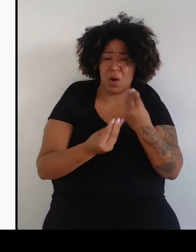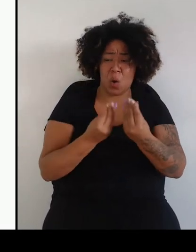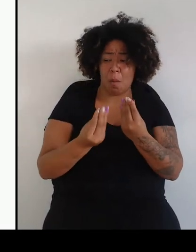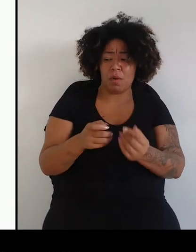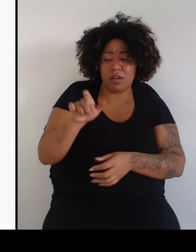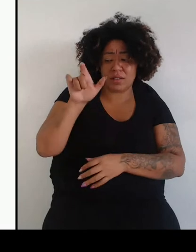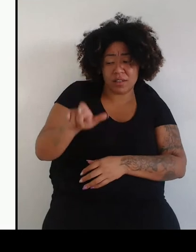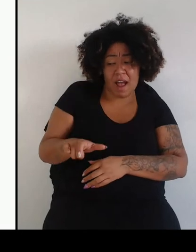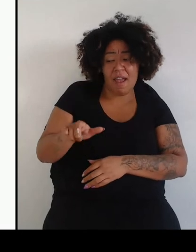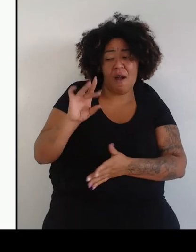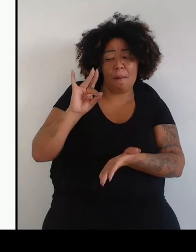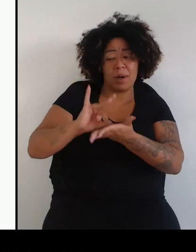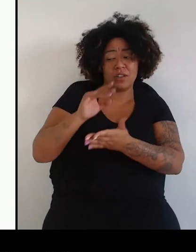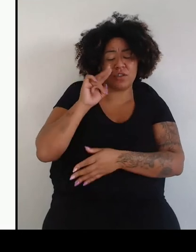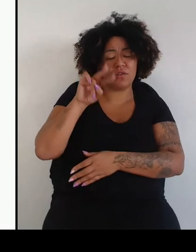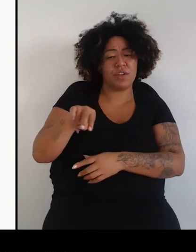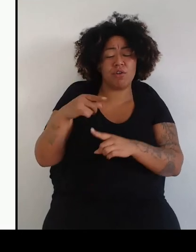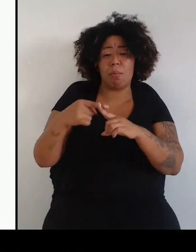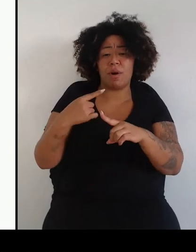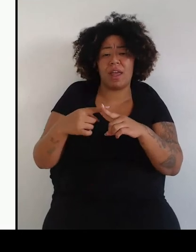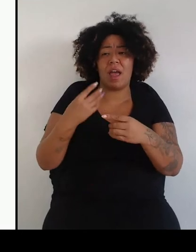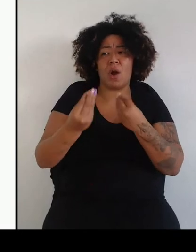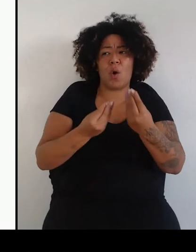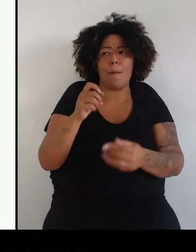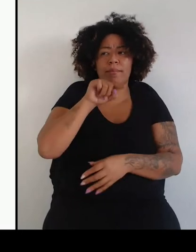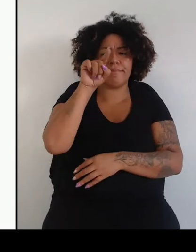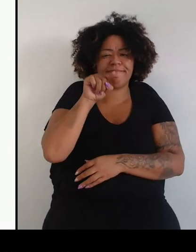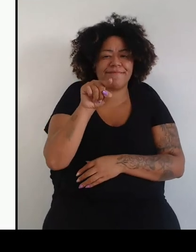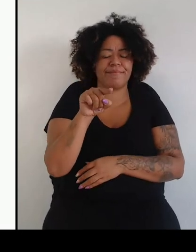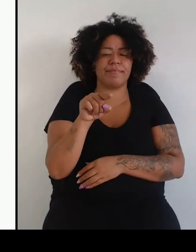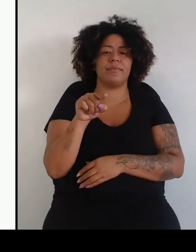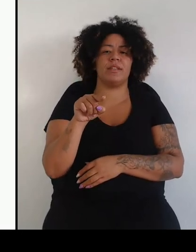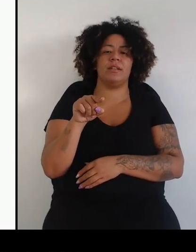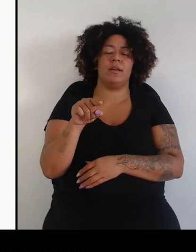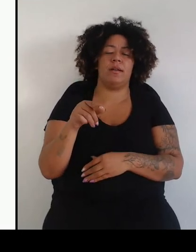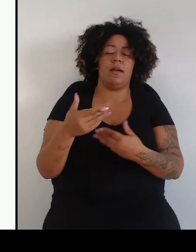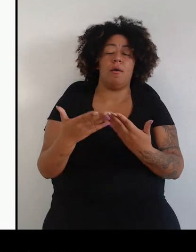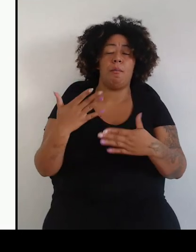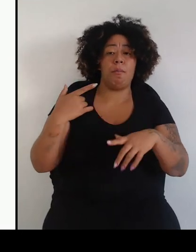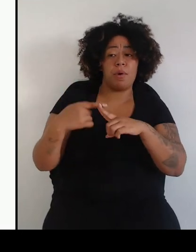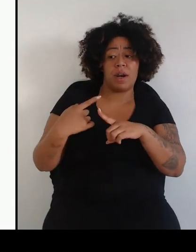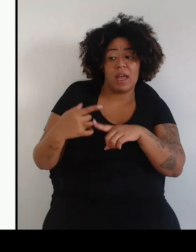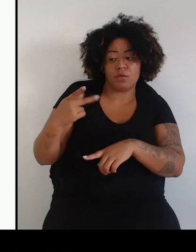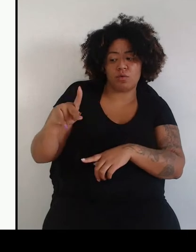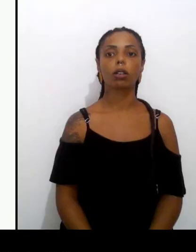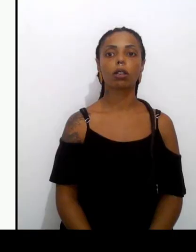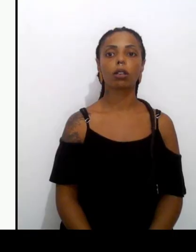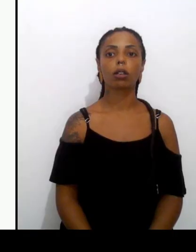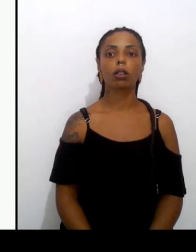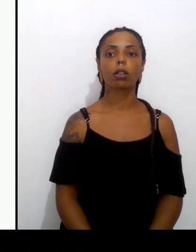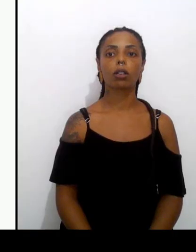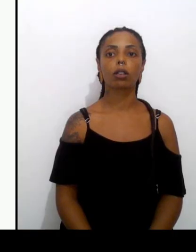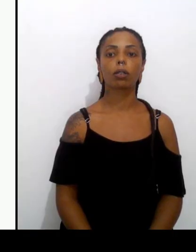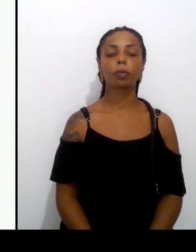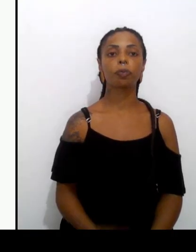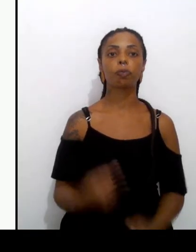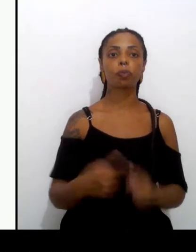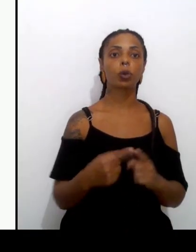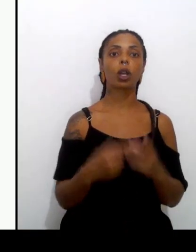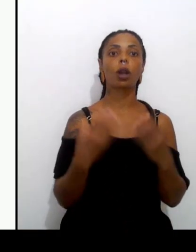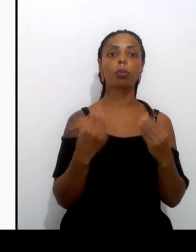geralmente isso algo que desafia a categorização muitas das suas obras sobre o humano são muito pouco